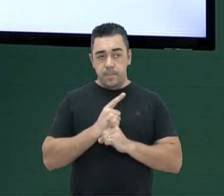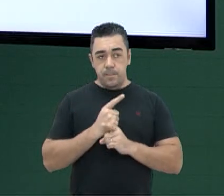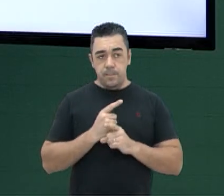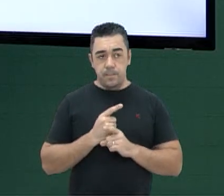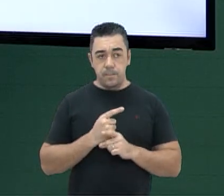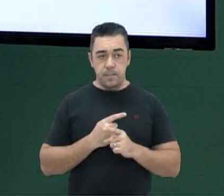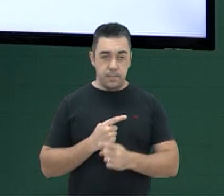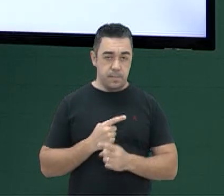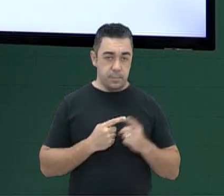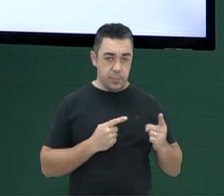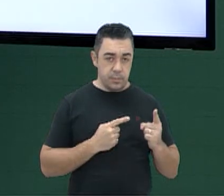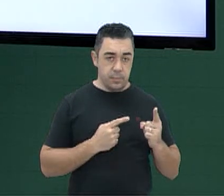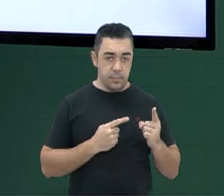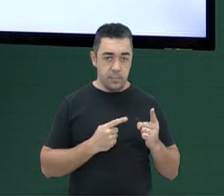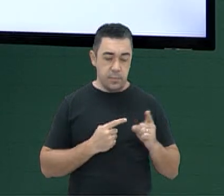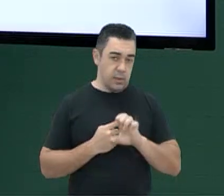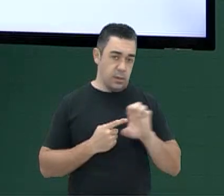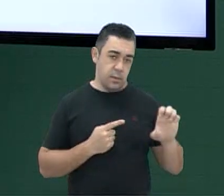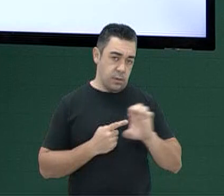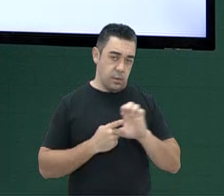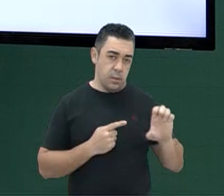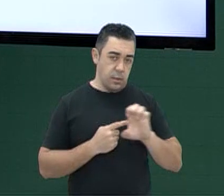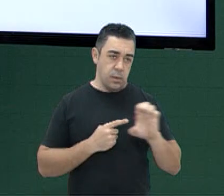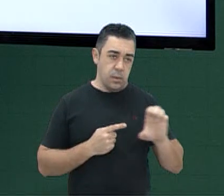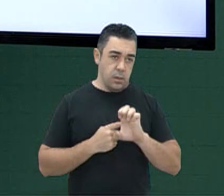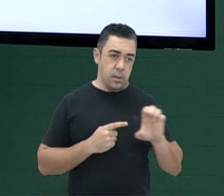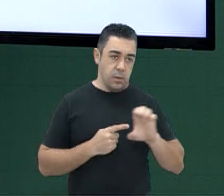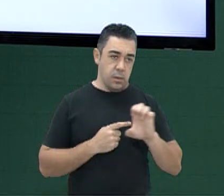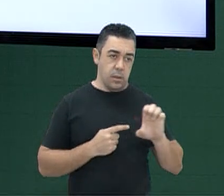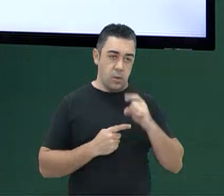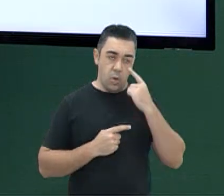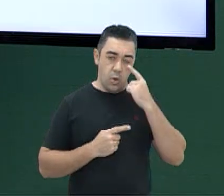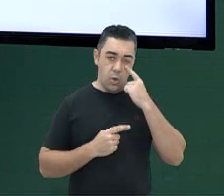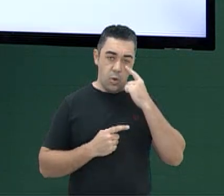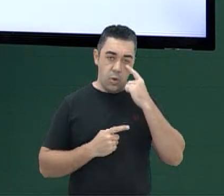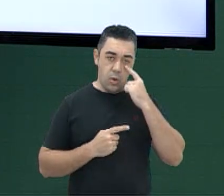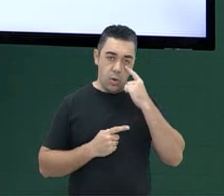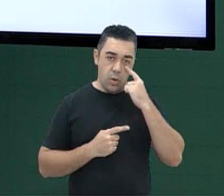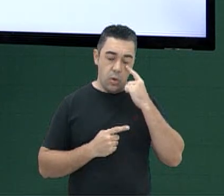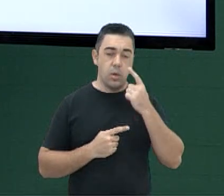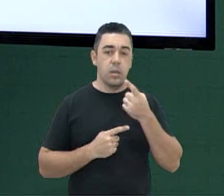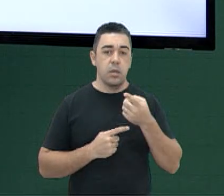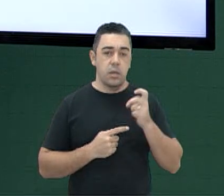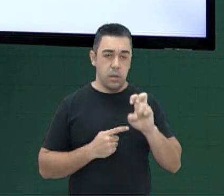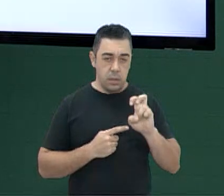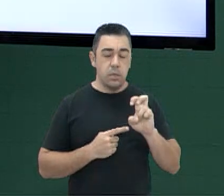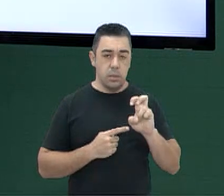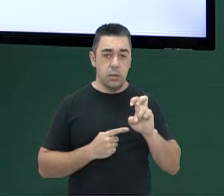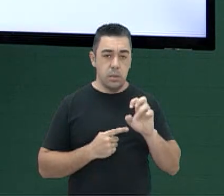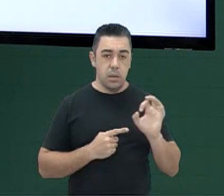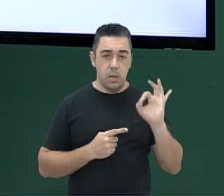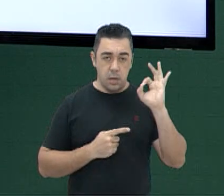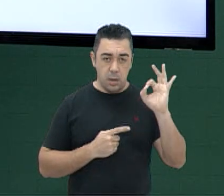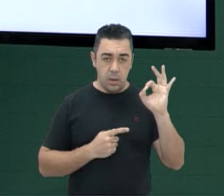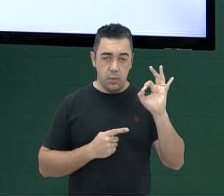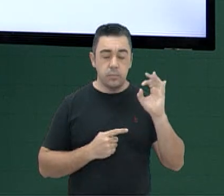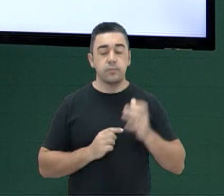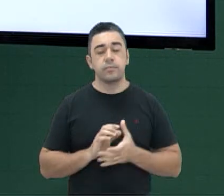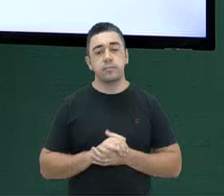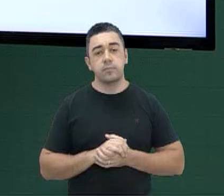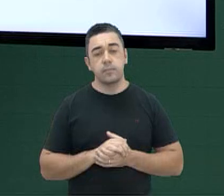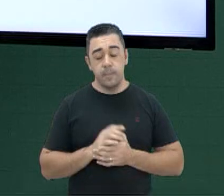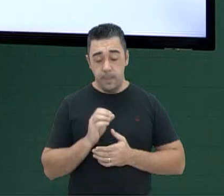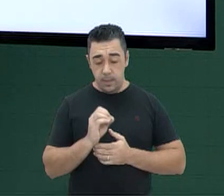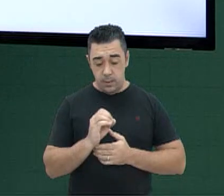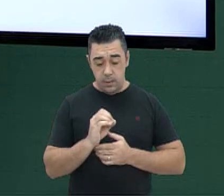esta primeira linha que estou identificando aqui com a minha mão, observe aqui, que está identificada com 15 graus. Então, 0